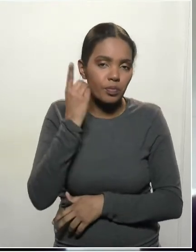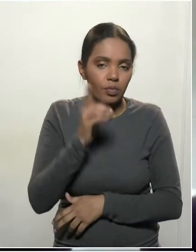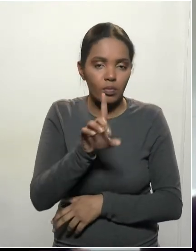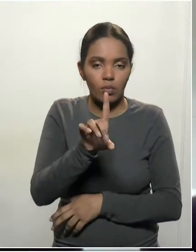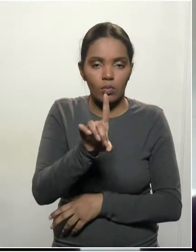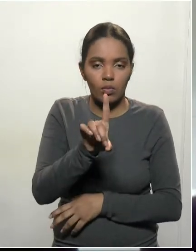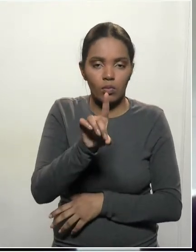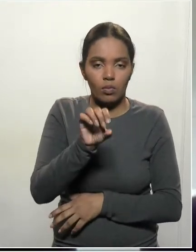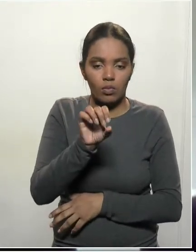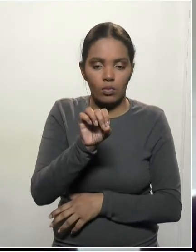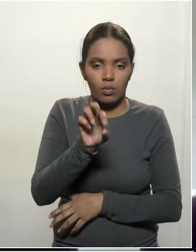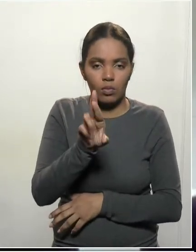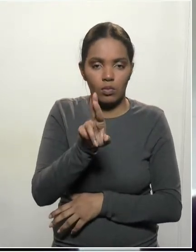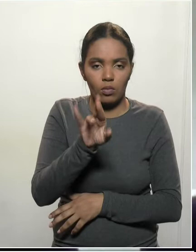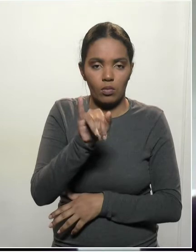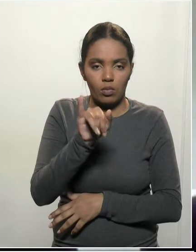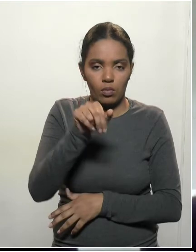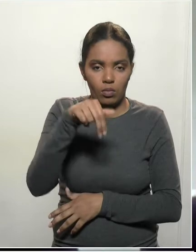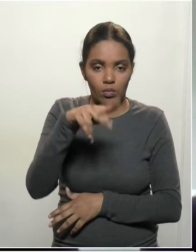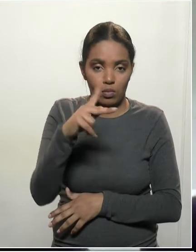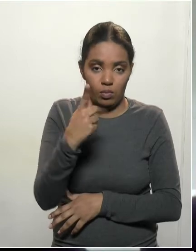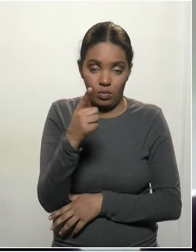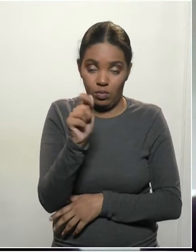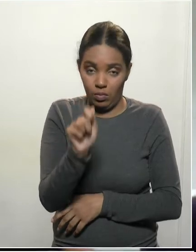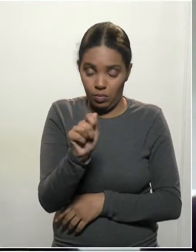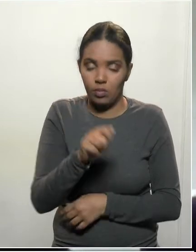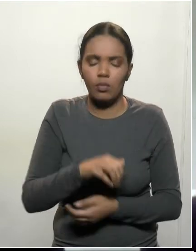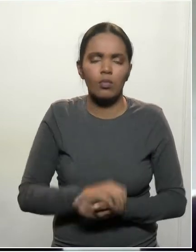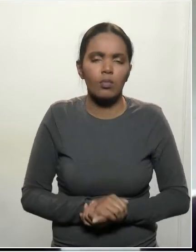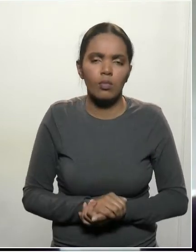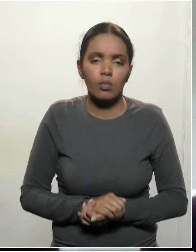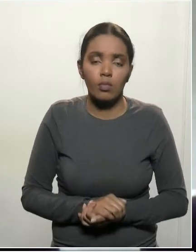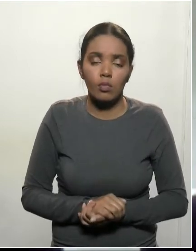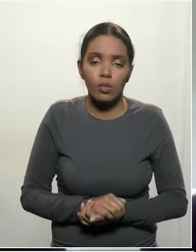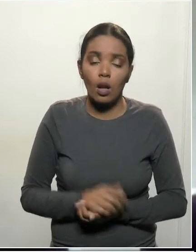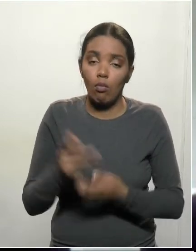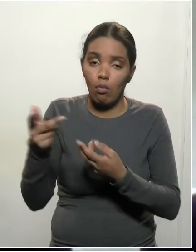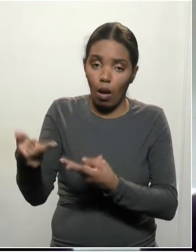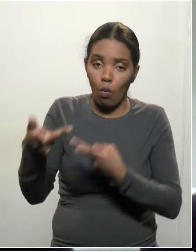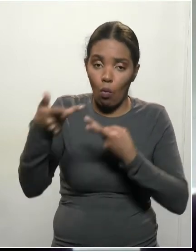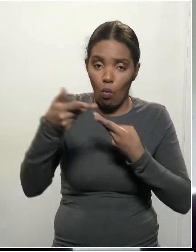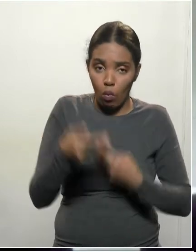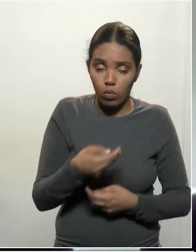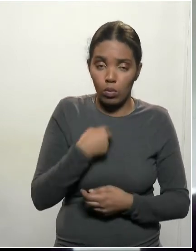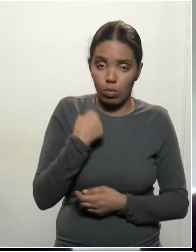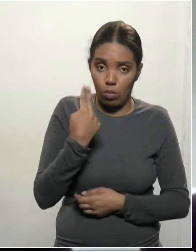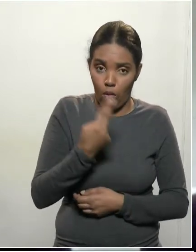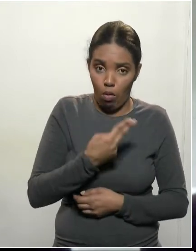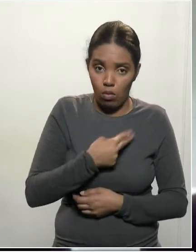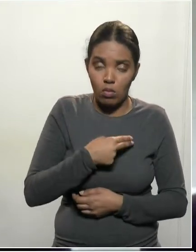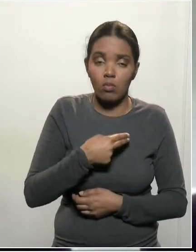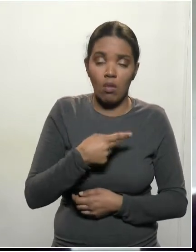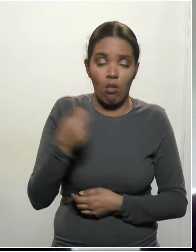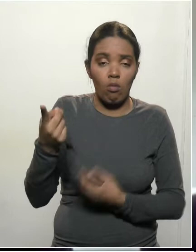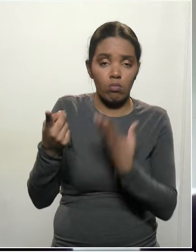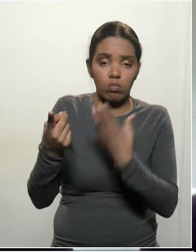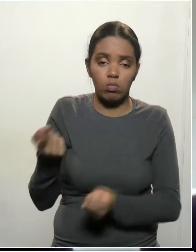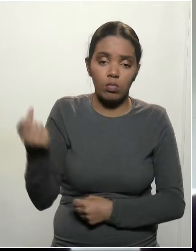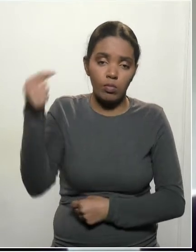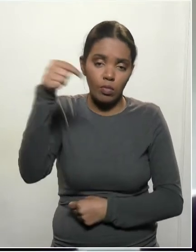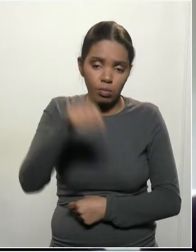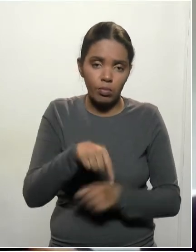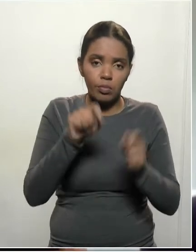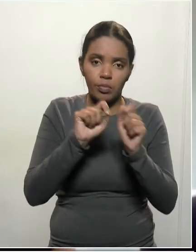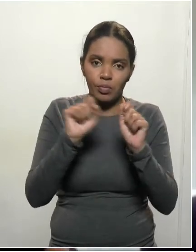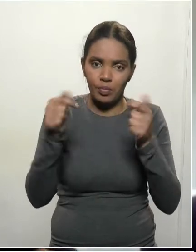DEM de Tocantins e veio a nosso convite na Assembleia Legislativa no final do ano passado